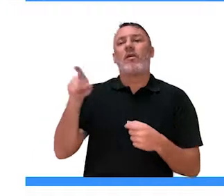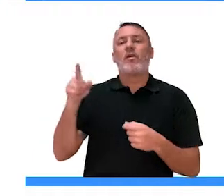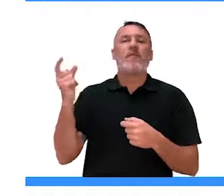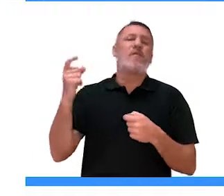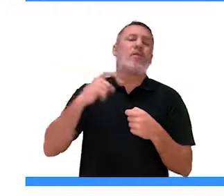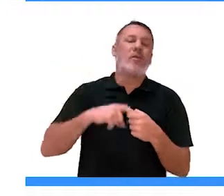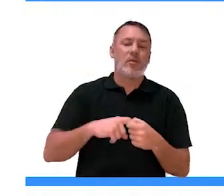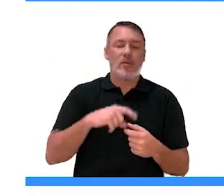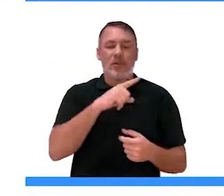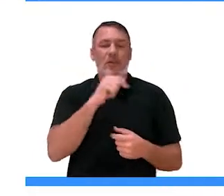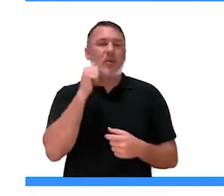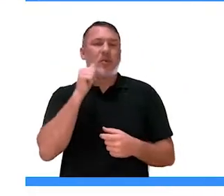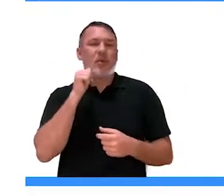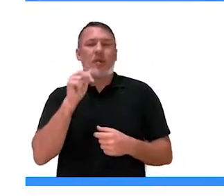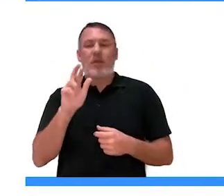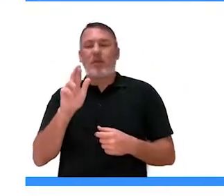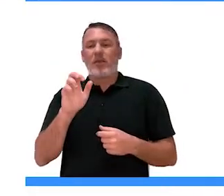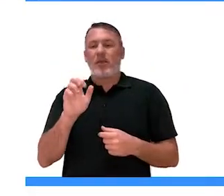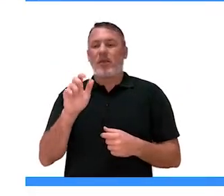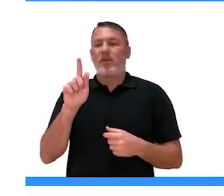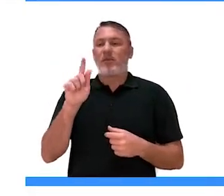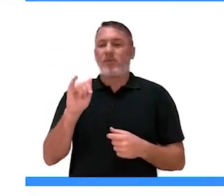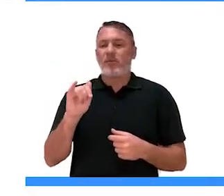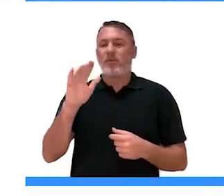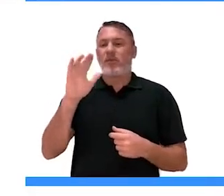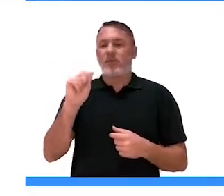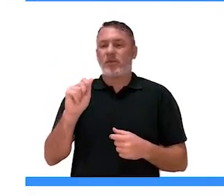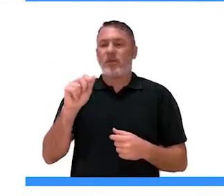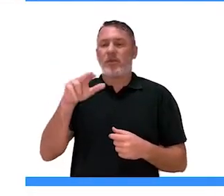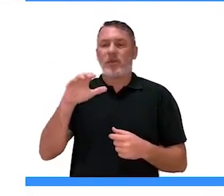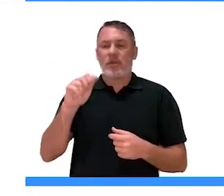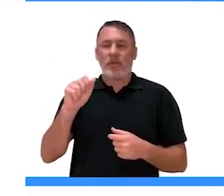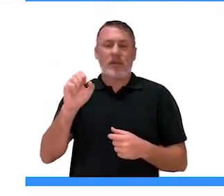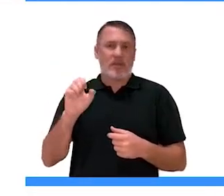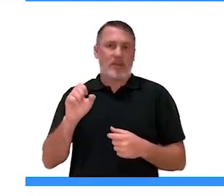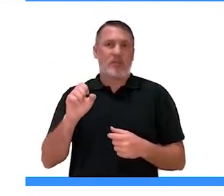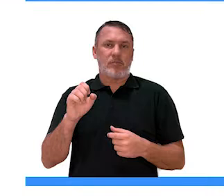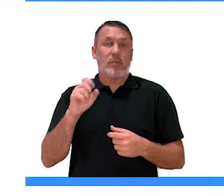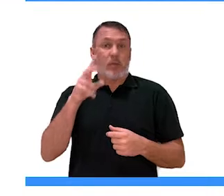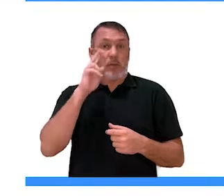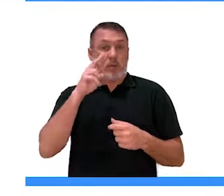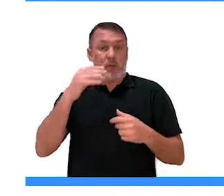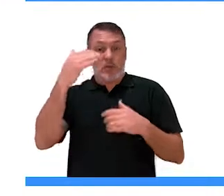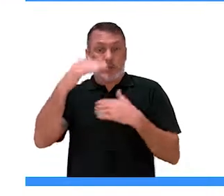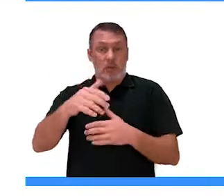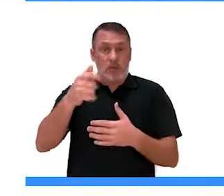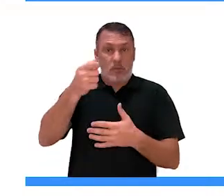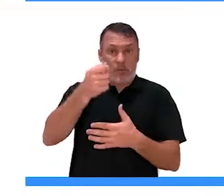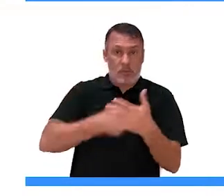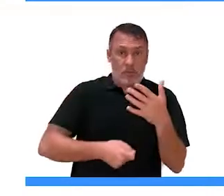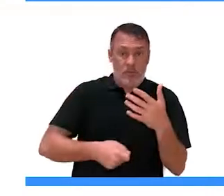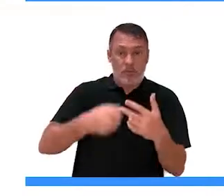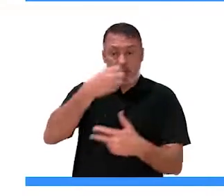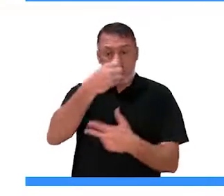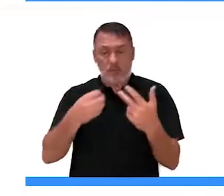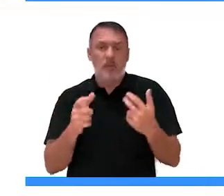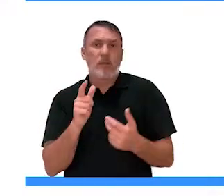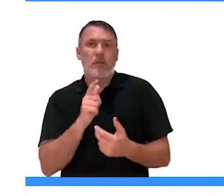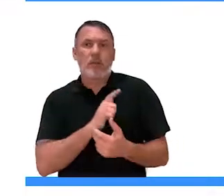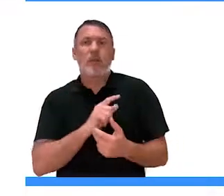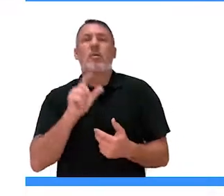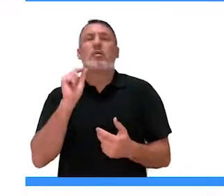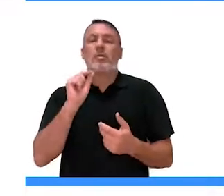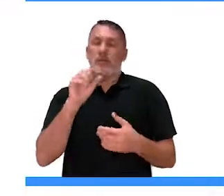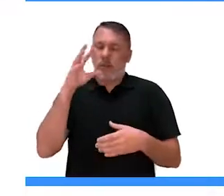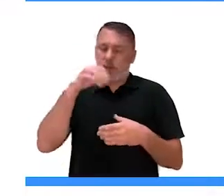brasileiro com a atriz Regina Casé. Então a gente pode observar que a prova do Enem vai se,